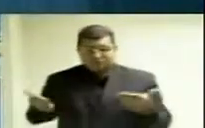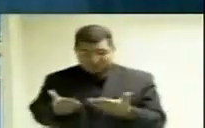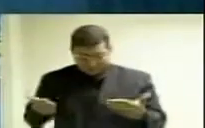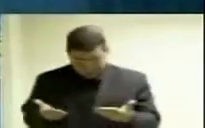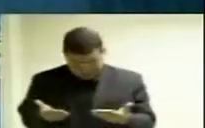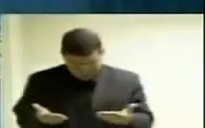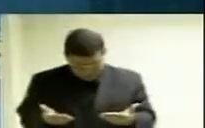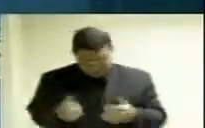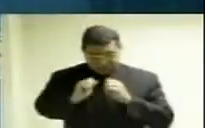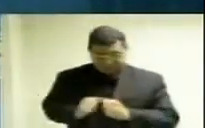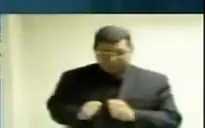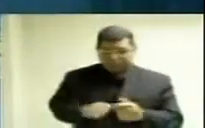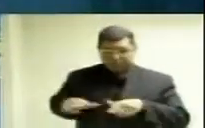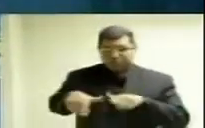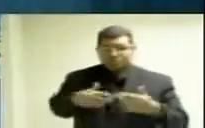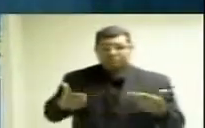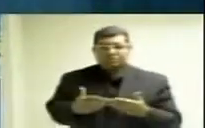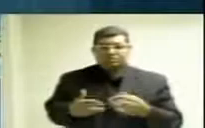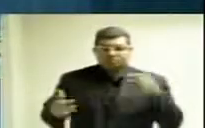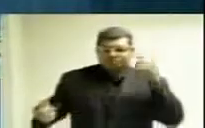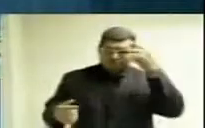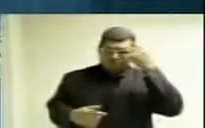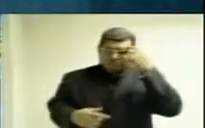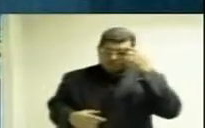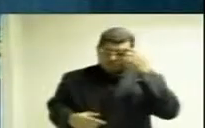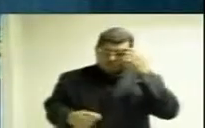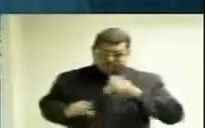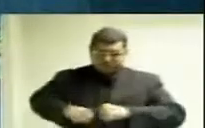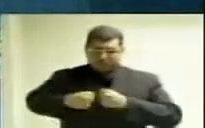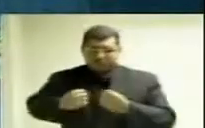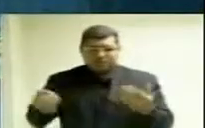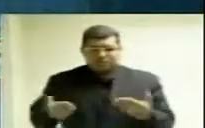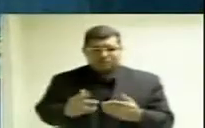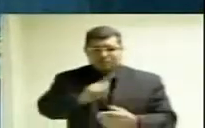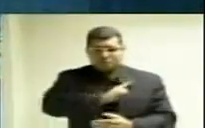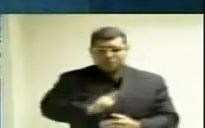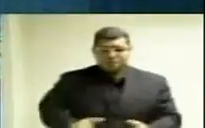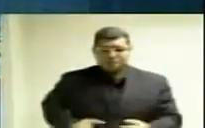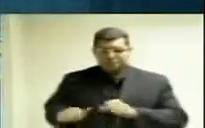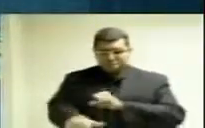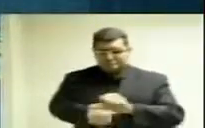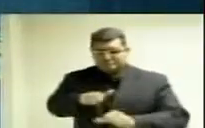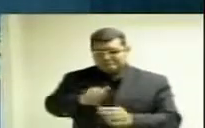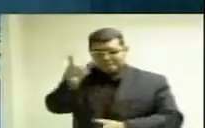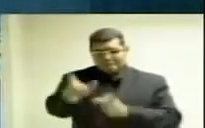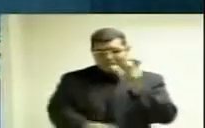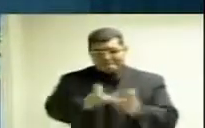Judiciário possa servir de reflexão e impulsionar o governo para a mudança de